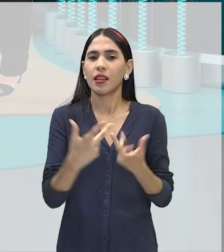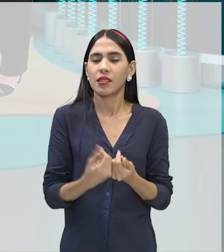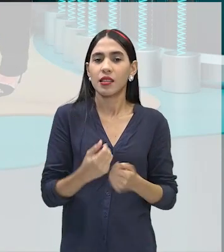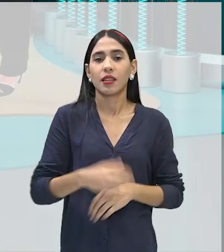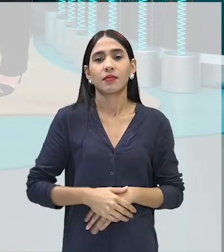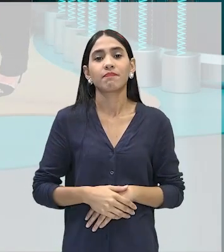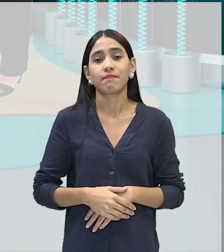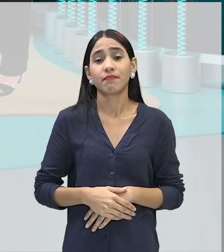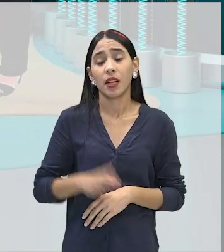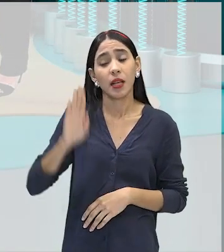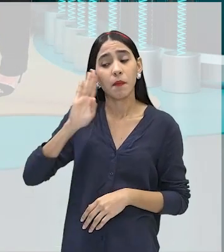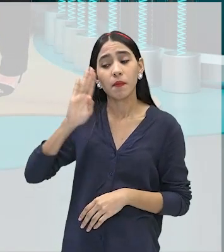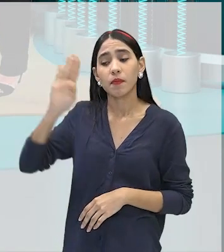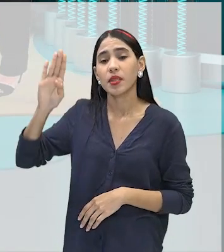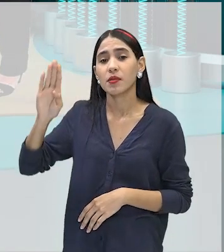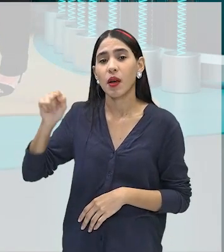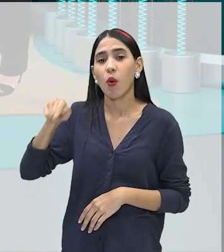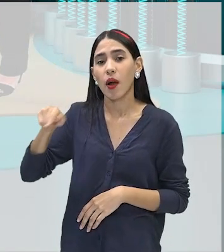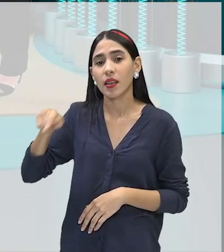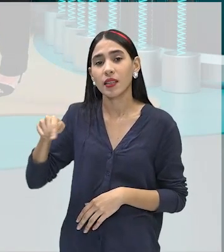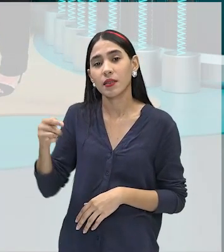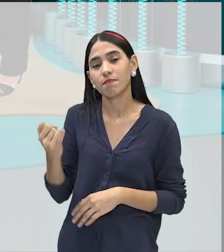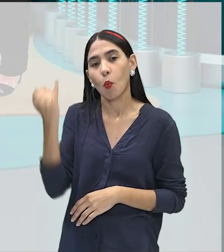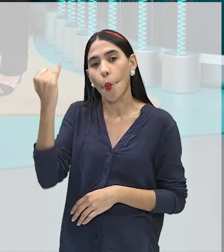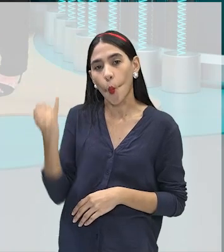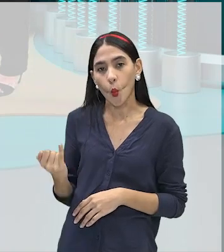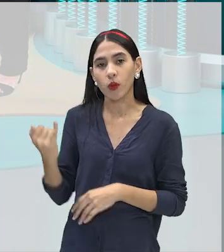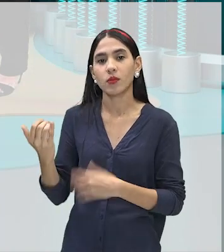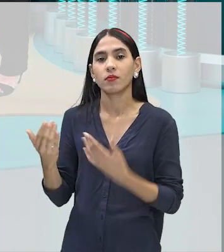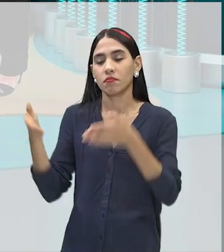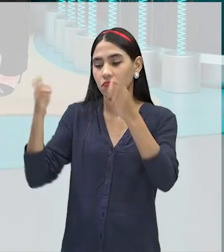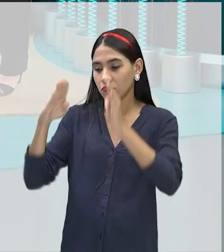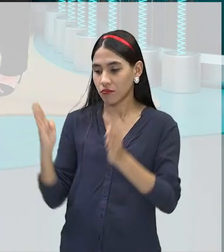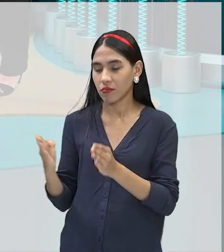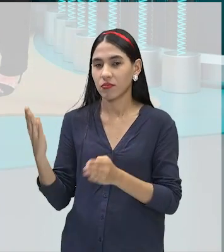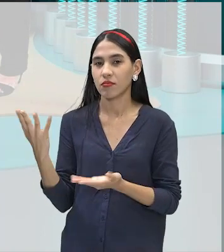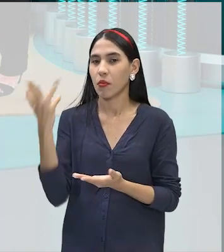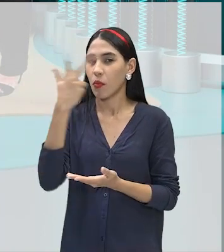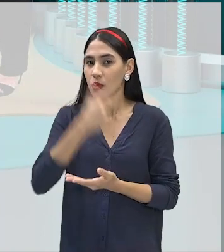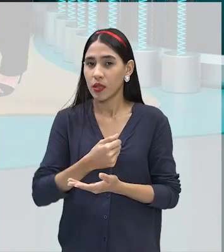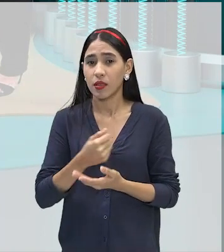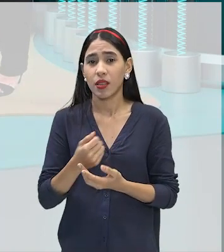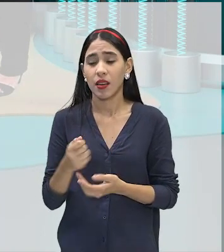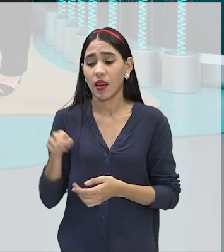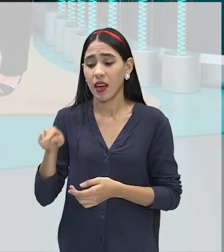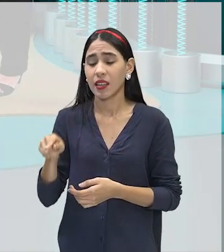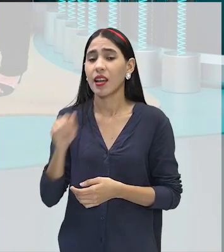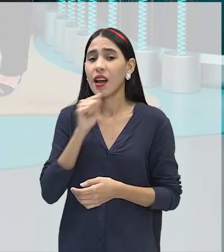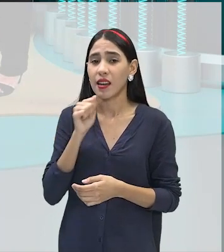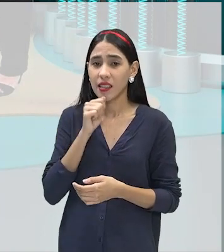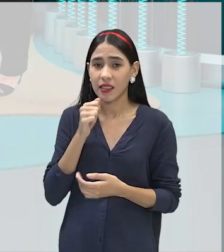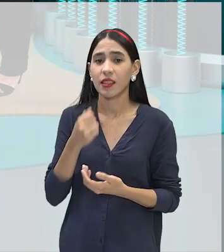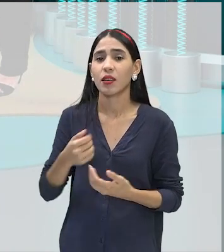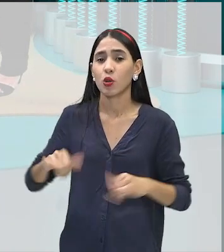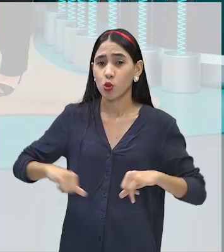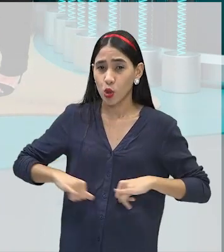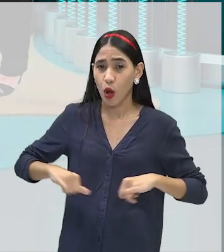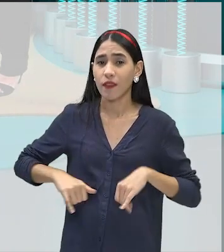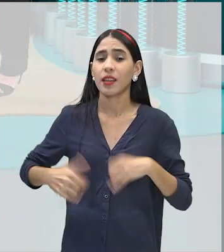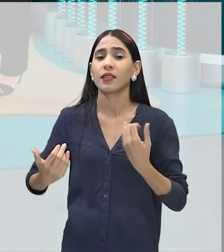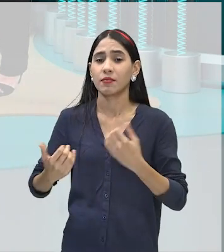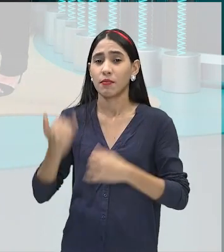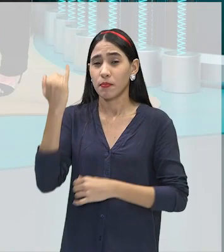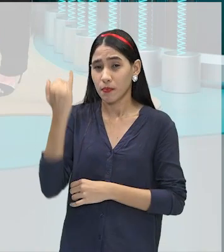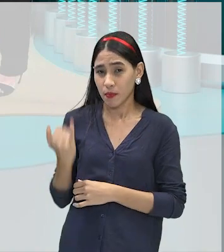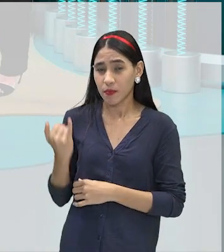dão prioridade, né, para as pessoas que são mais esbeltas e magras, e ainda assim sofrem o preconceito por serem